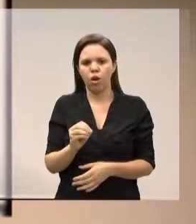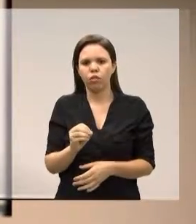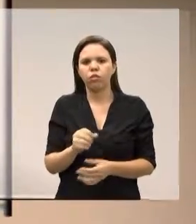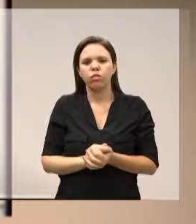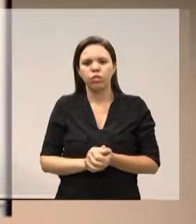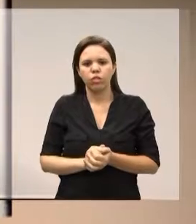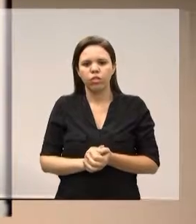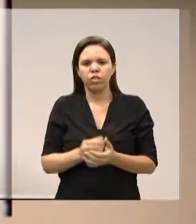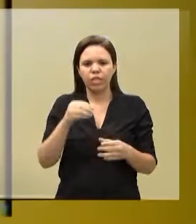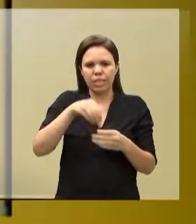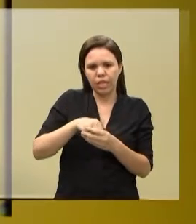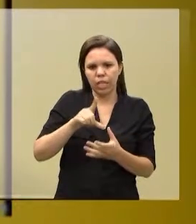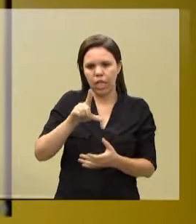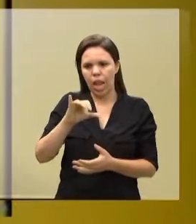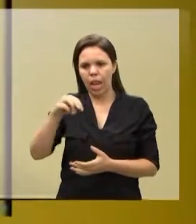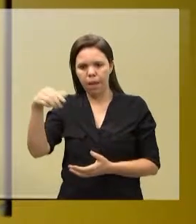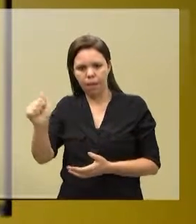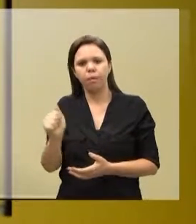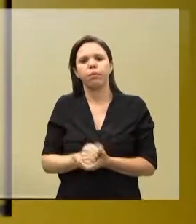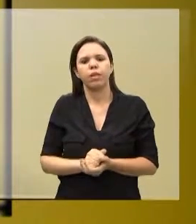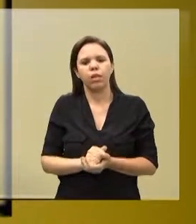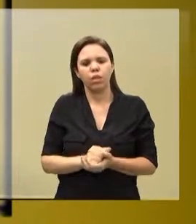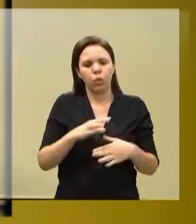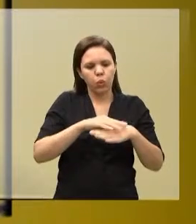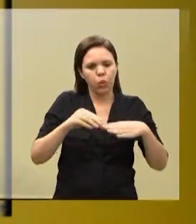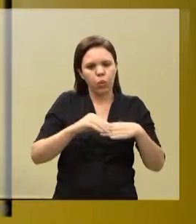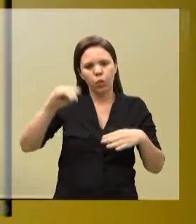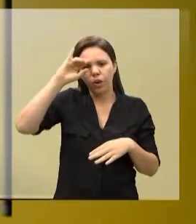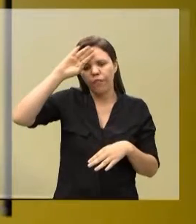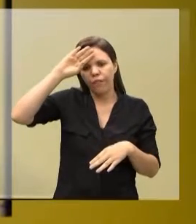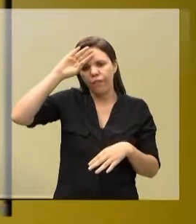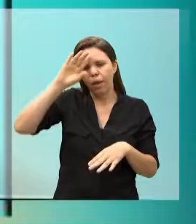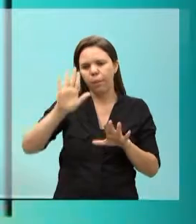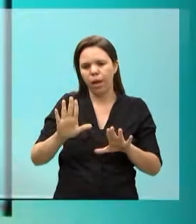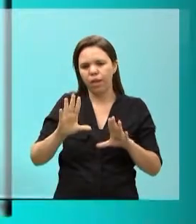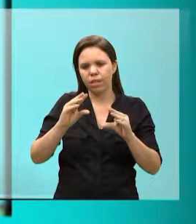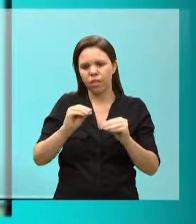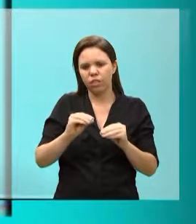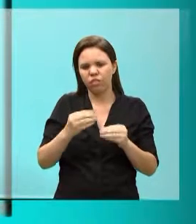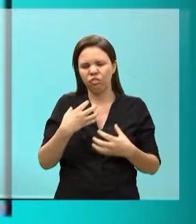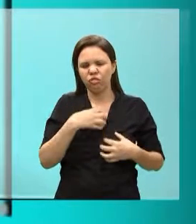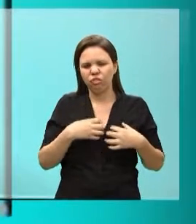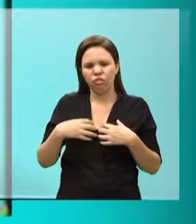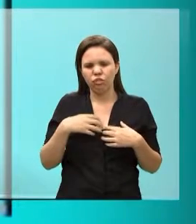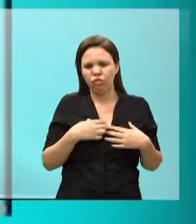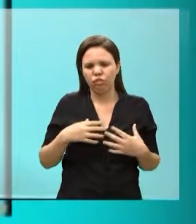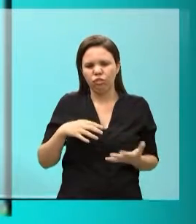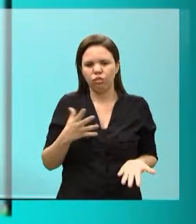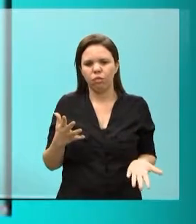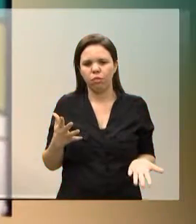consigo um picuá de limas, as quais dizia curar e prevenir febres, mas durante a noite ele começou a se sentir